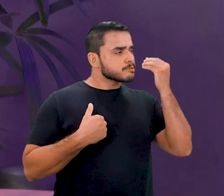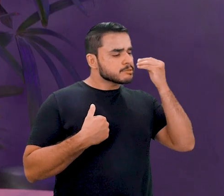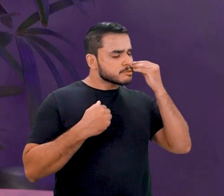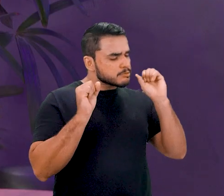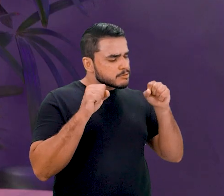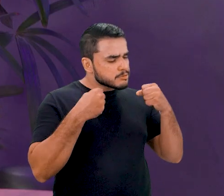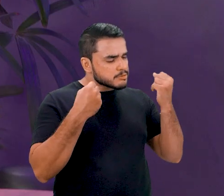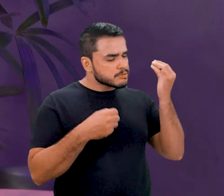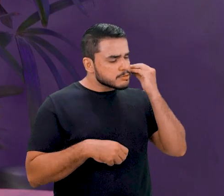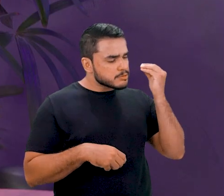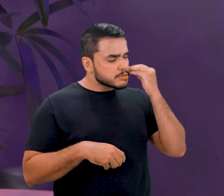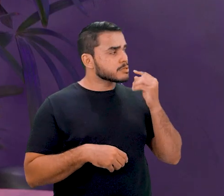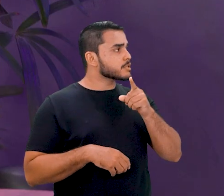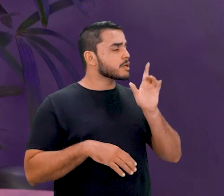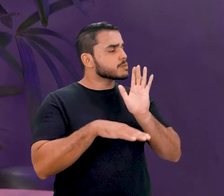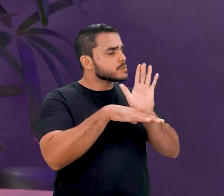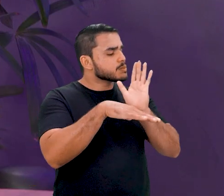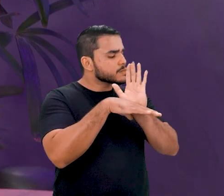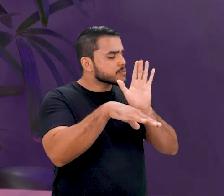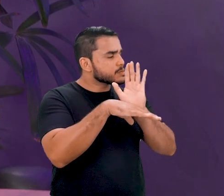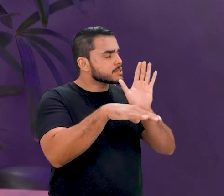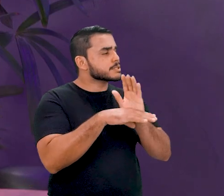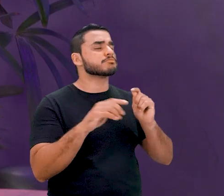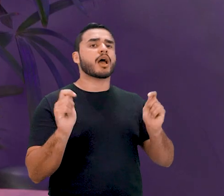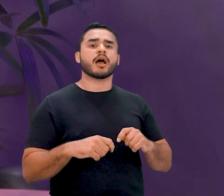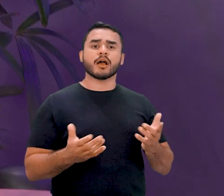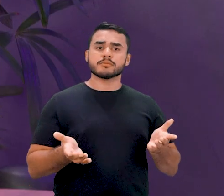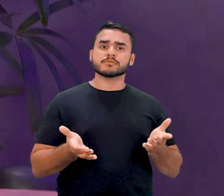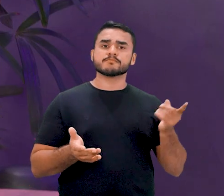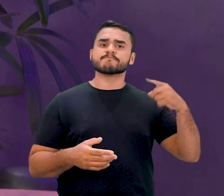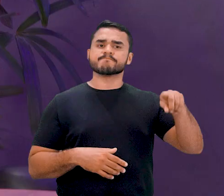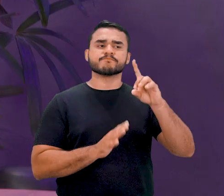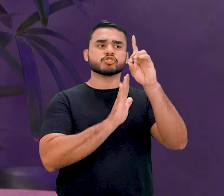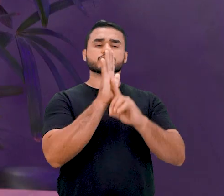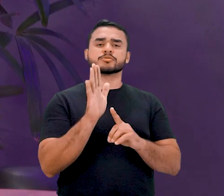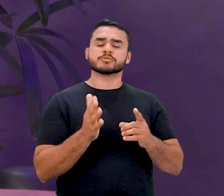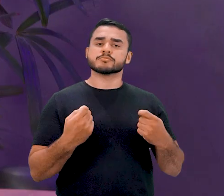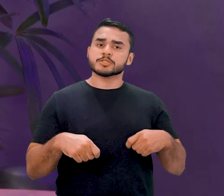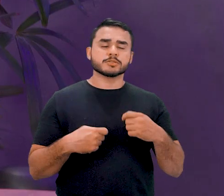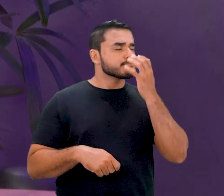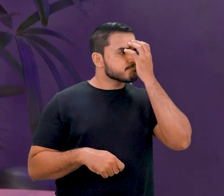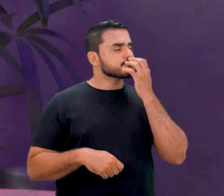fazer, de alguma forma, com que essas pessoas, elas possam ser ouvidas.